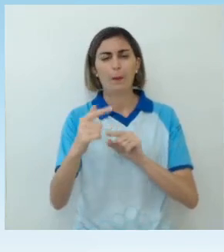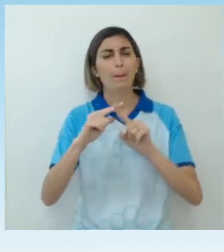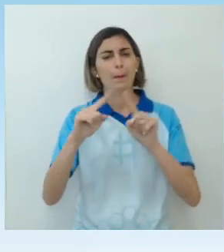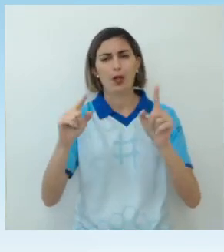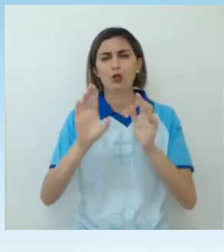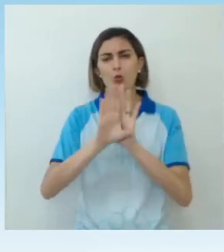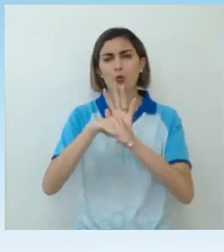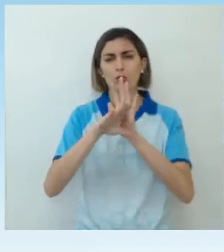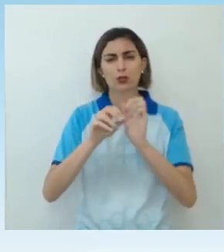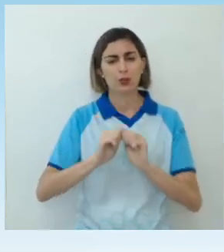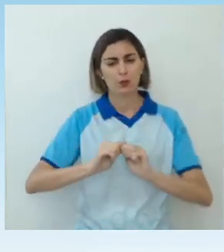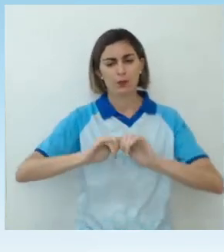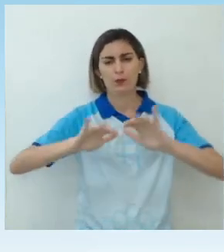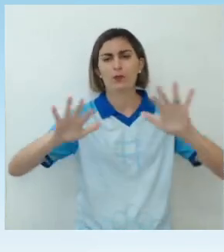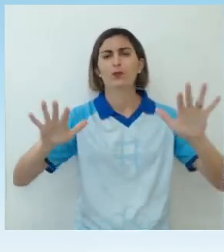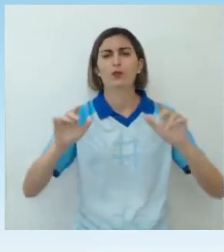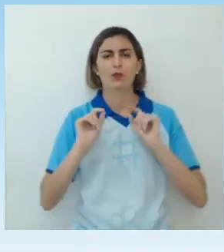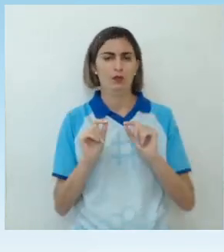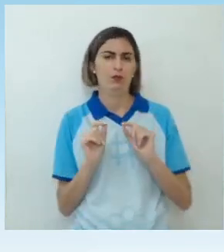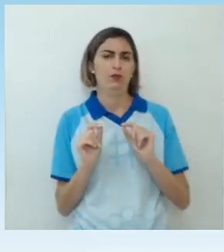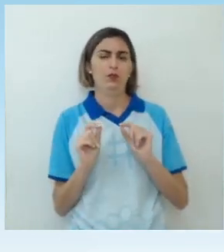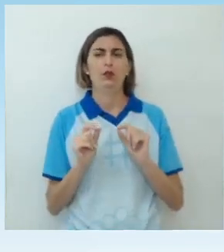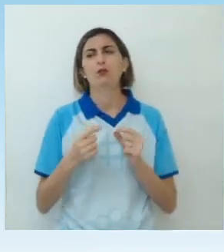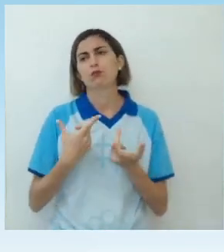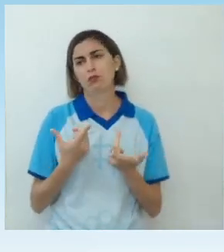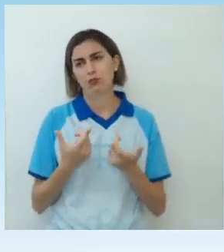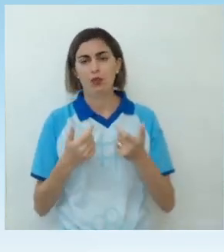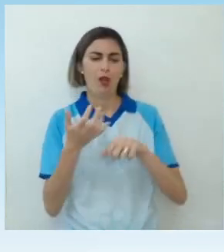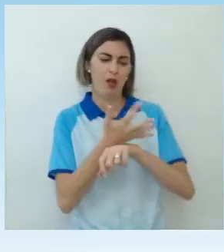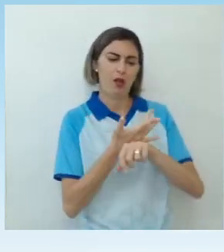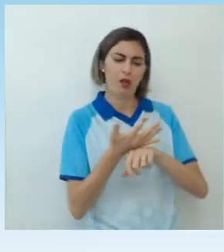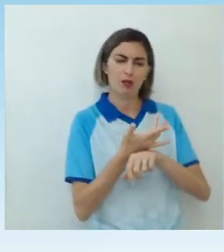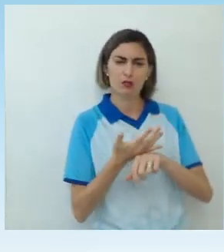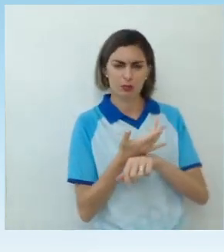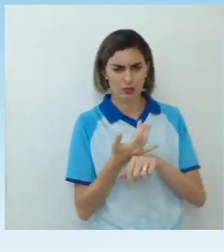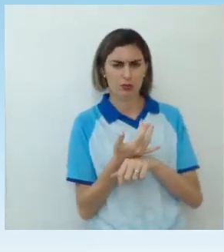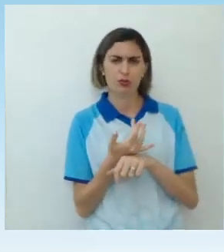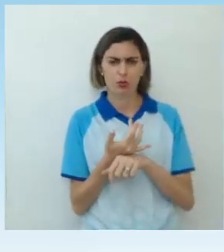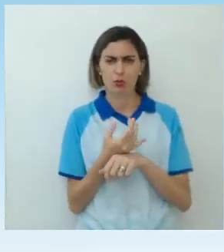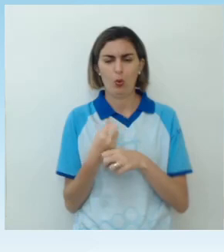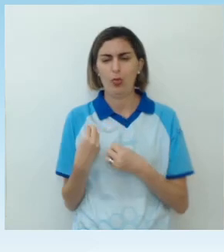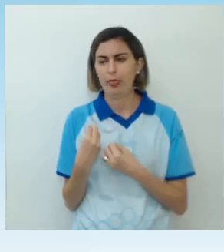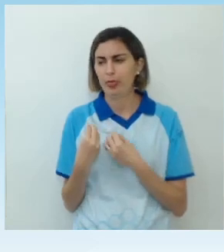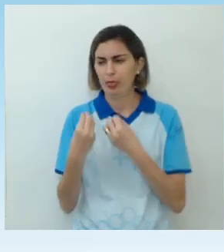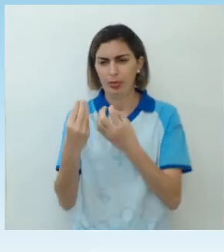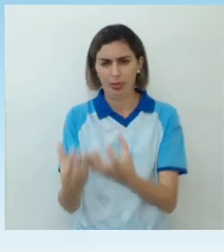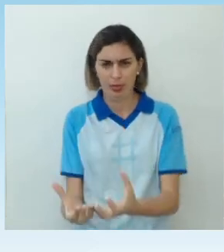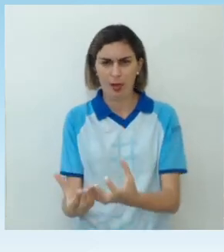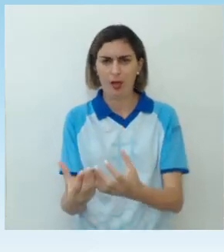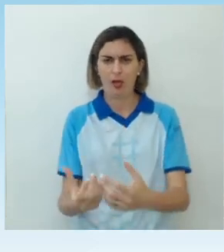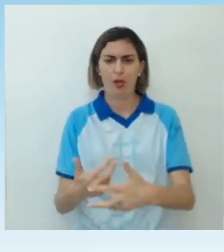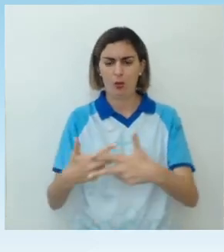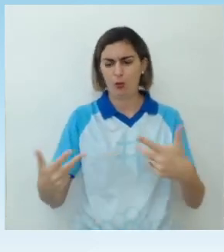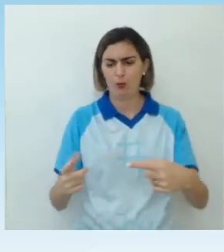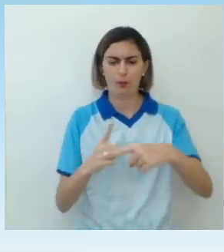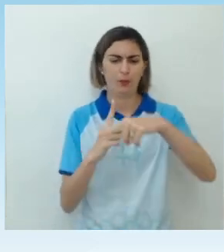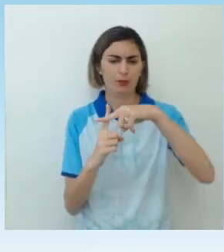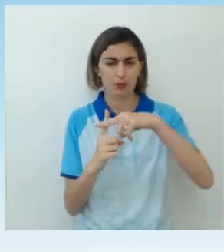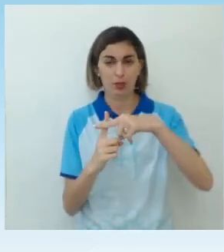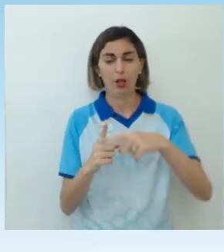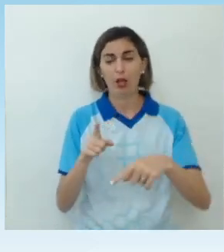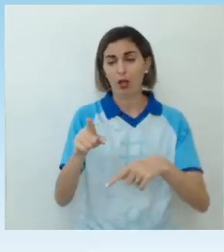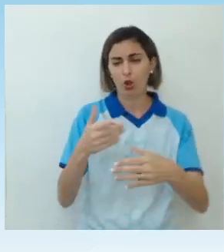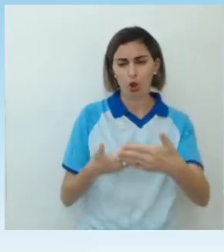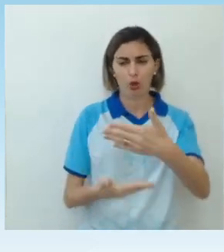do conceito. Que é assim, ó, ao invés de ácido ser alguém que doa cargas positivas, ele